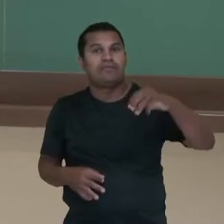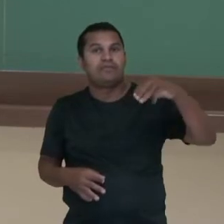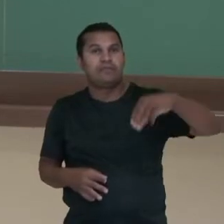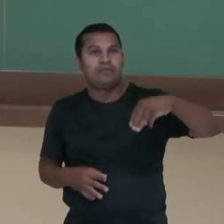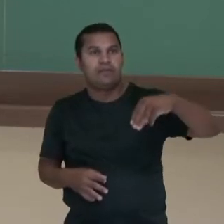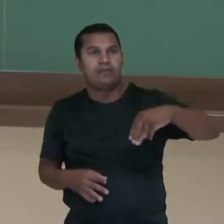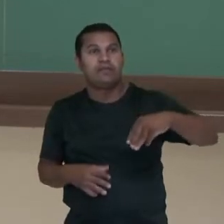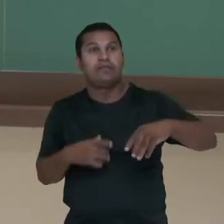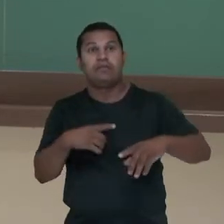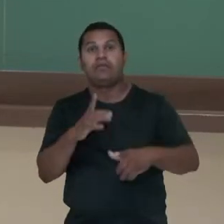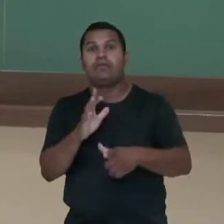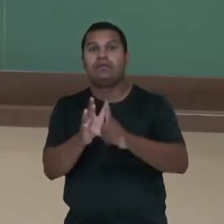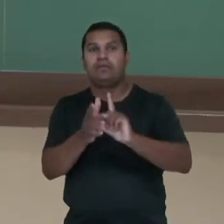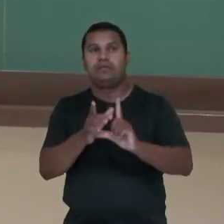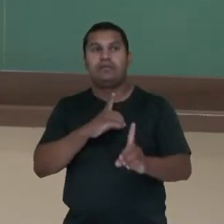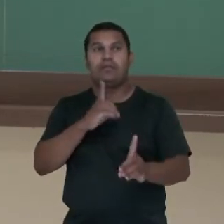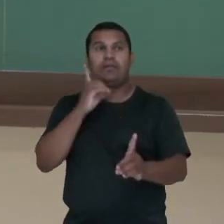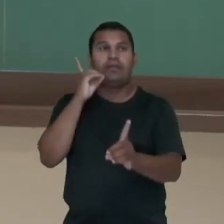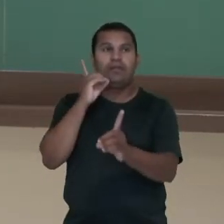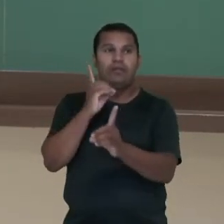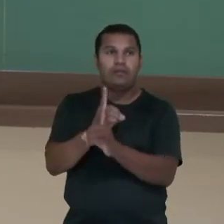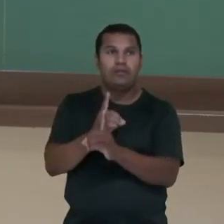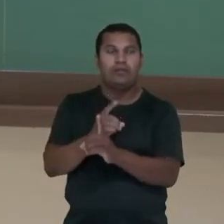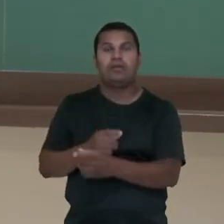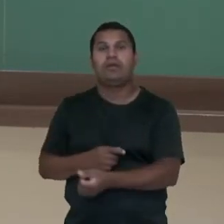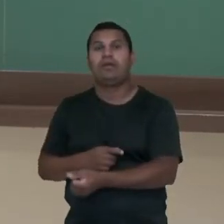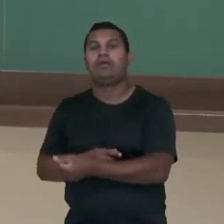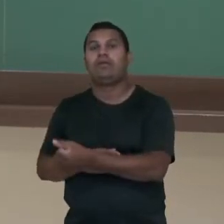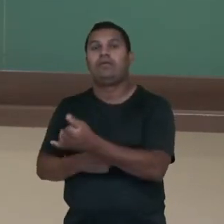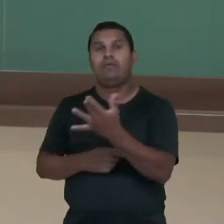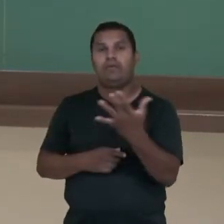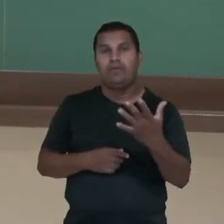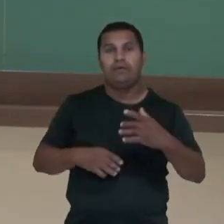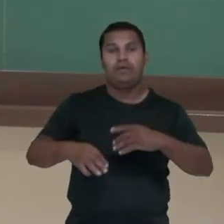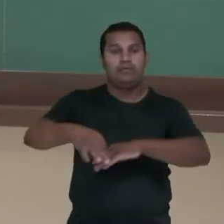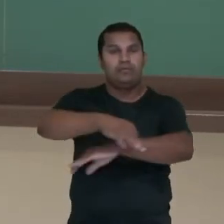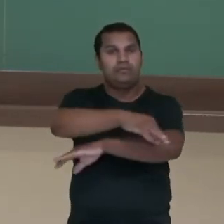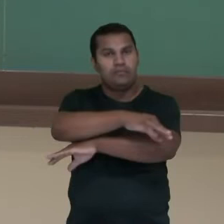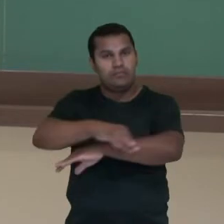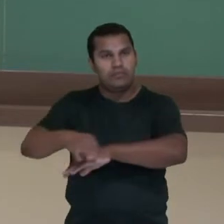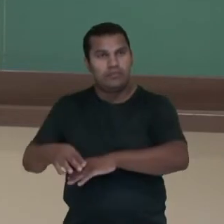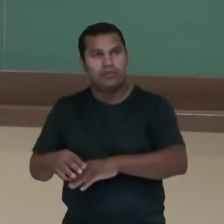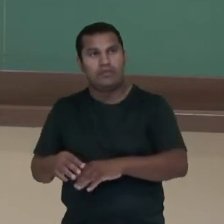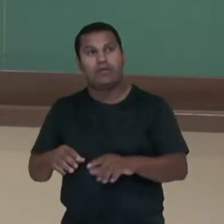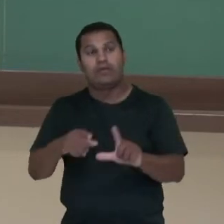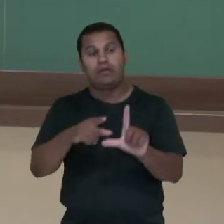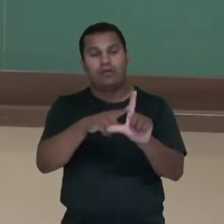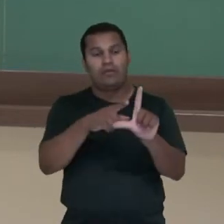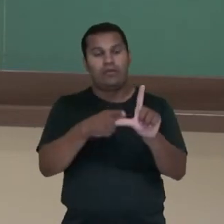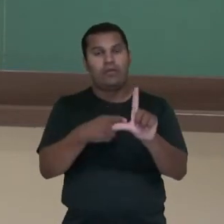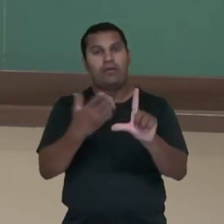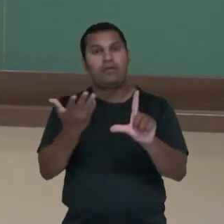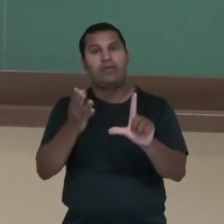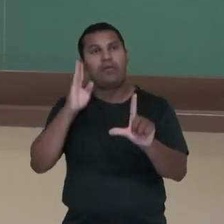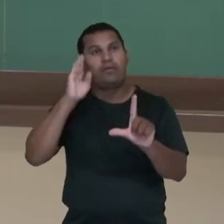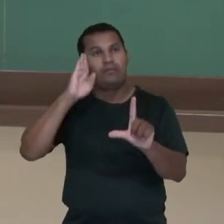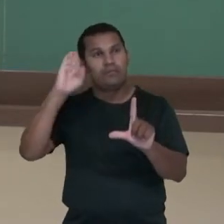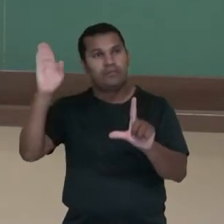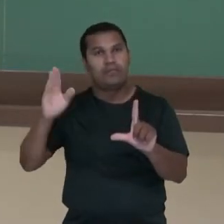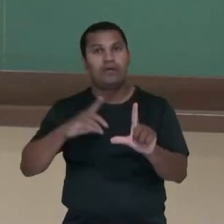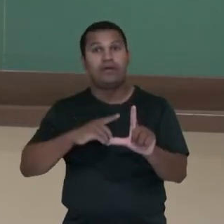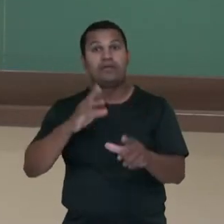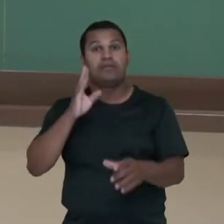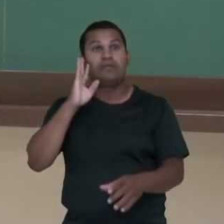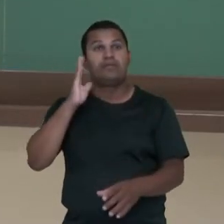meu ângulo reto e o ângulo que está, seja alfa ou beta, para que eu verifique qual das relações eu devo